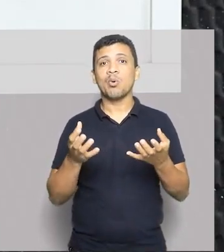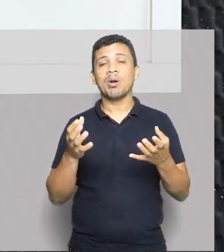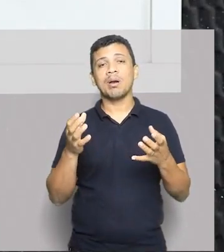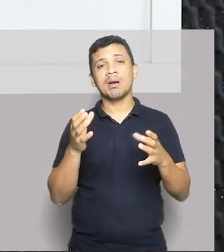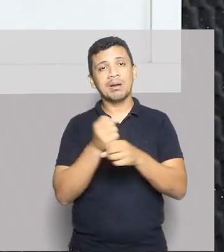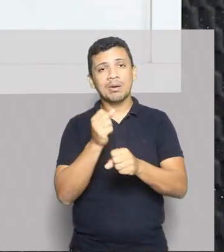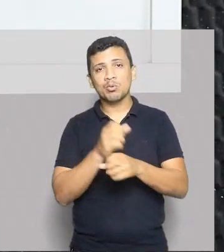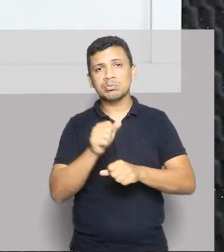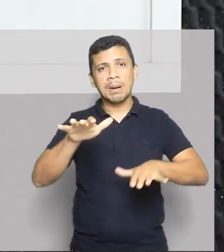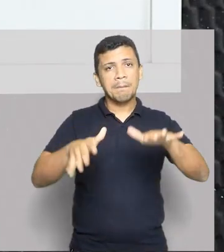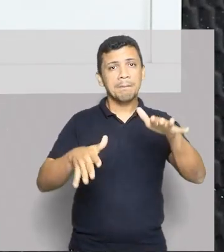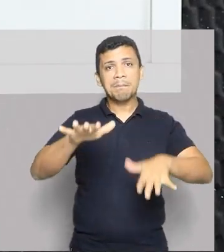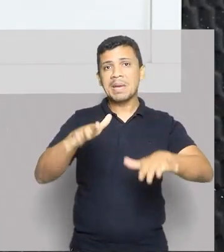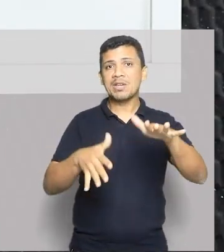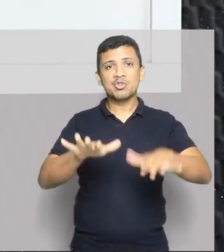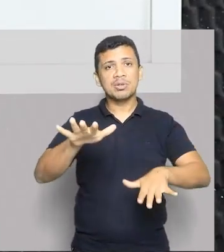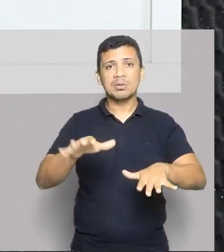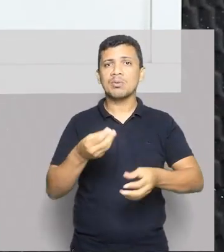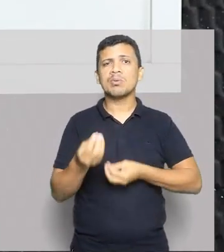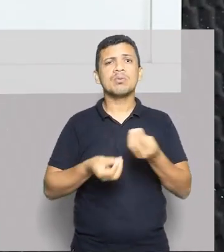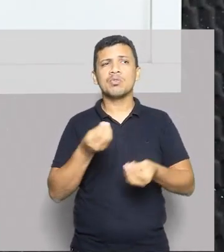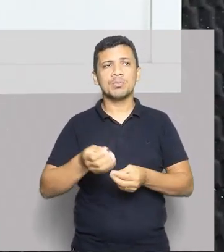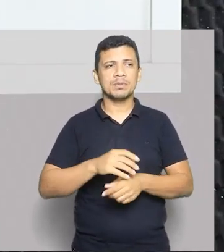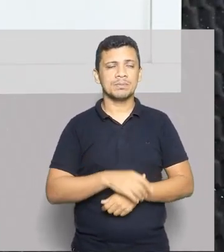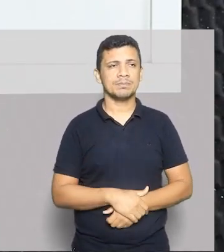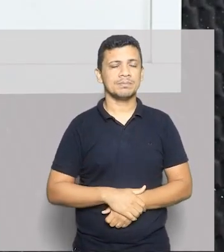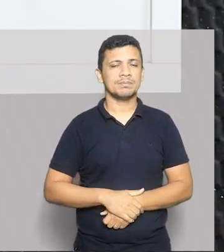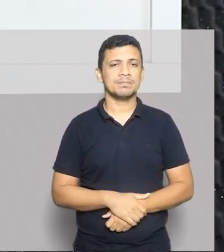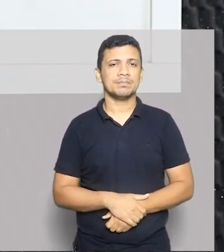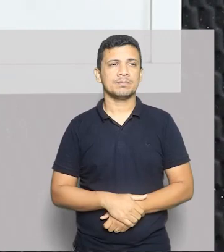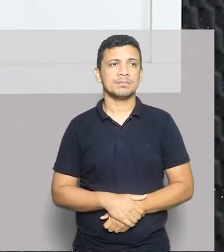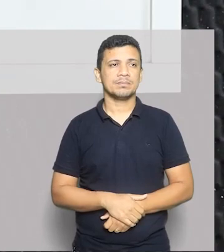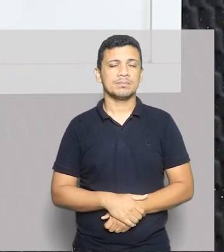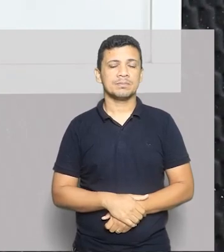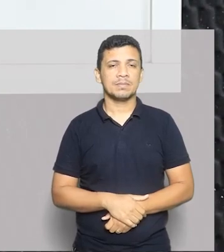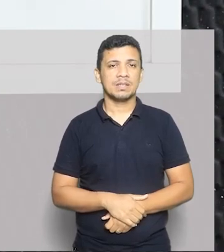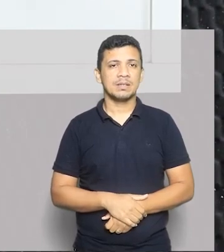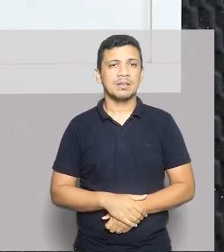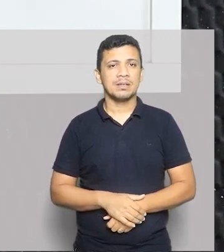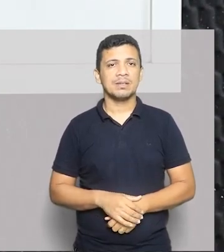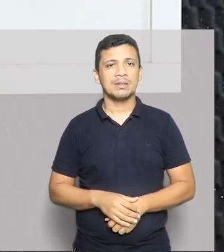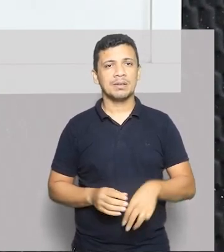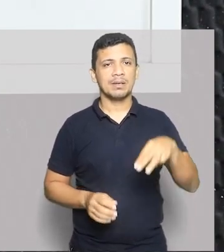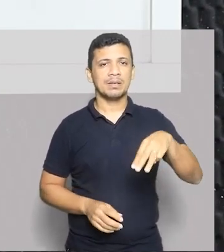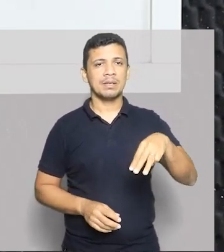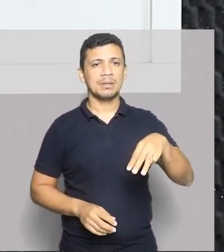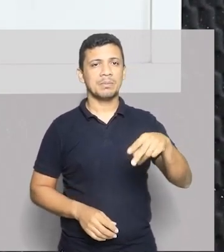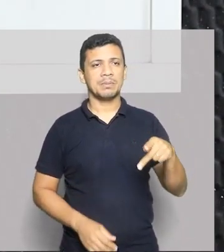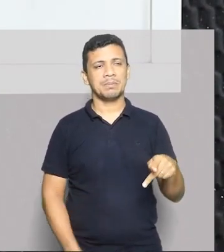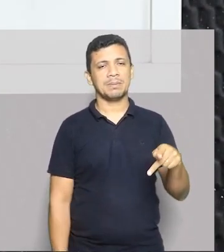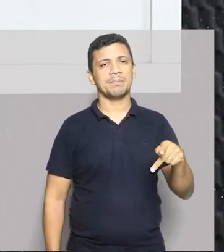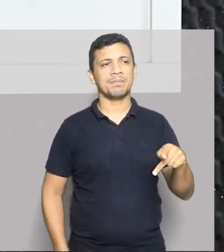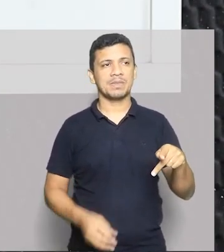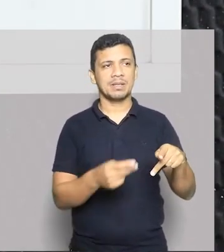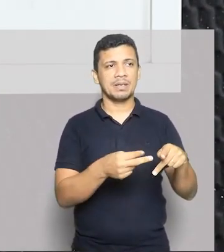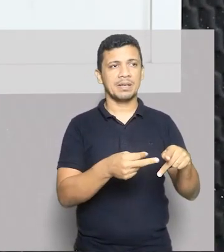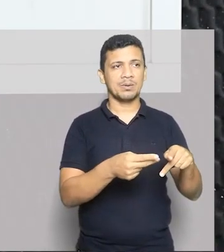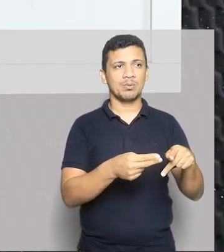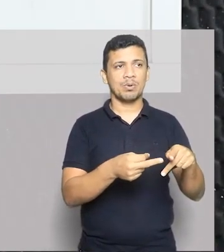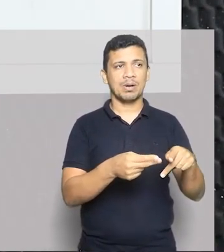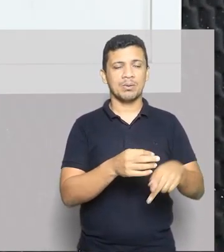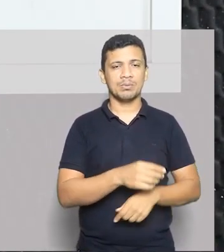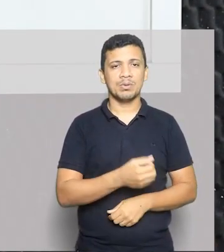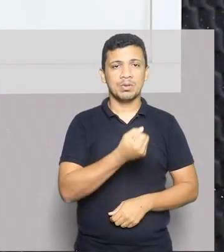ponderada, tá? Então, o que você vai fazer? A média, MP, vai ser igual. Você vai multiplicar o número